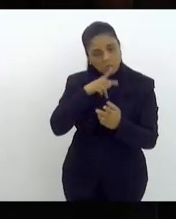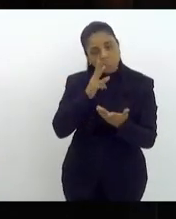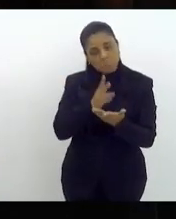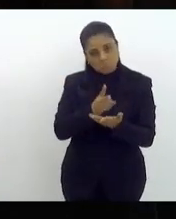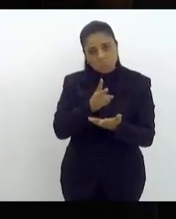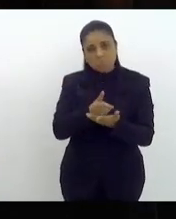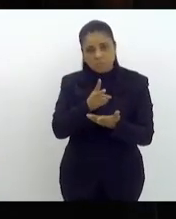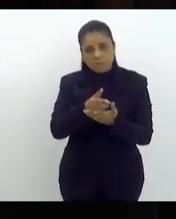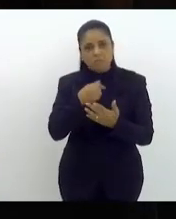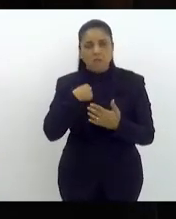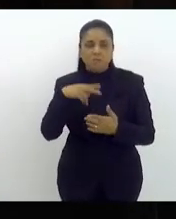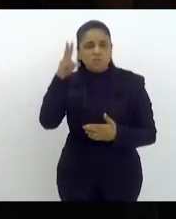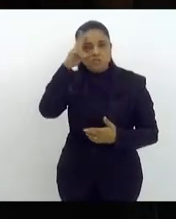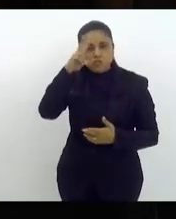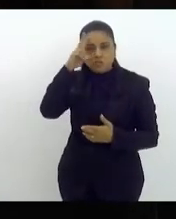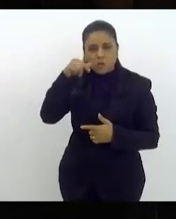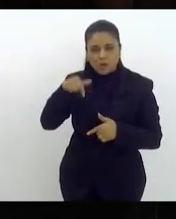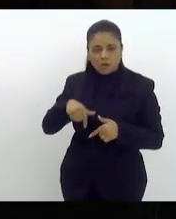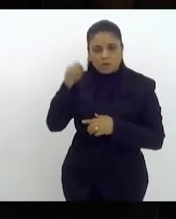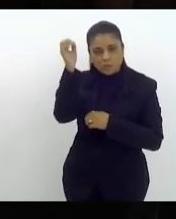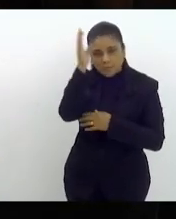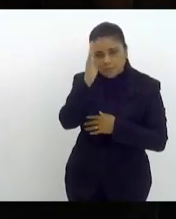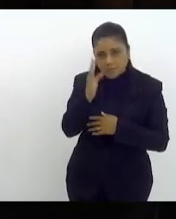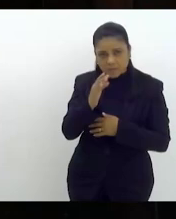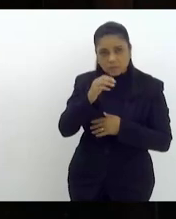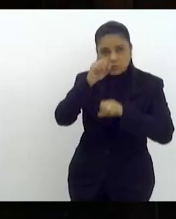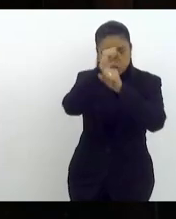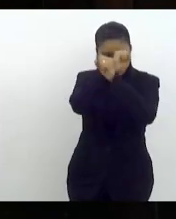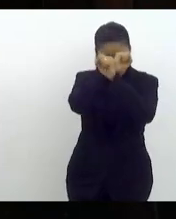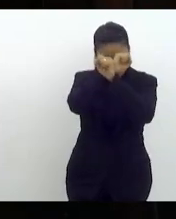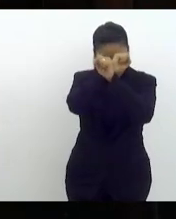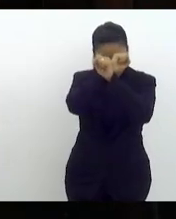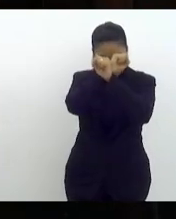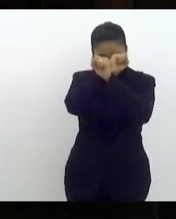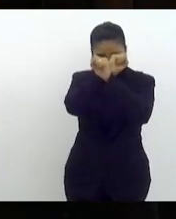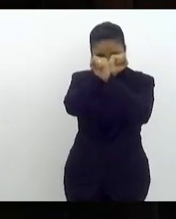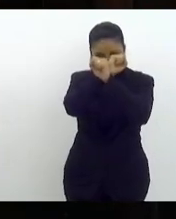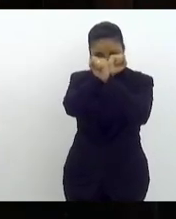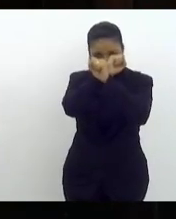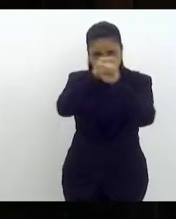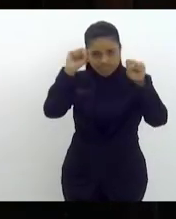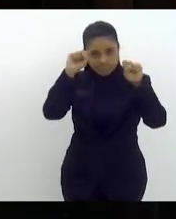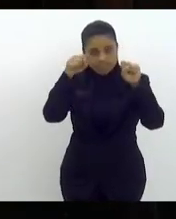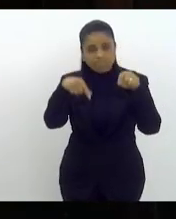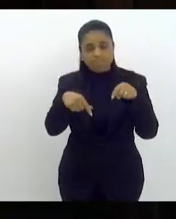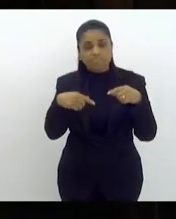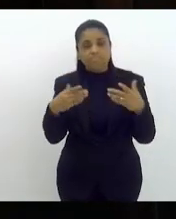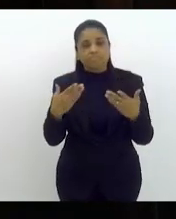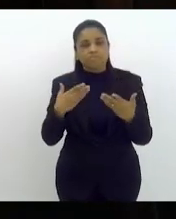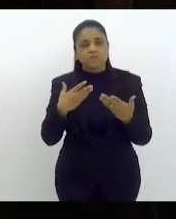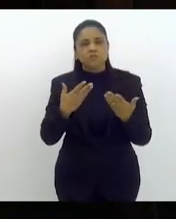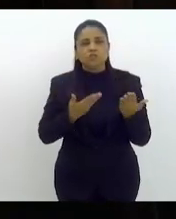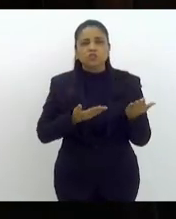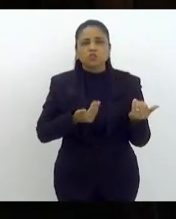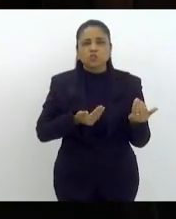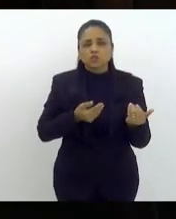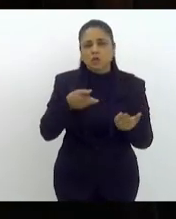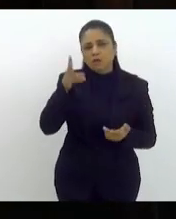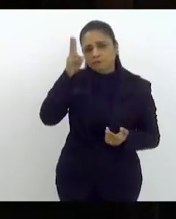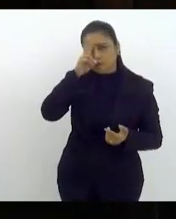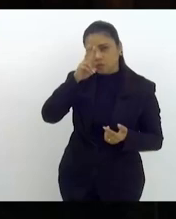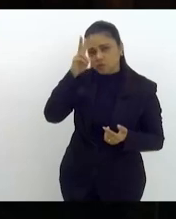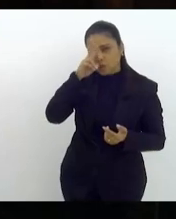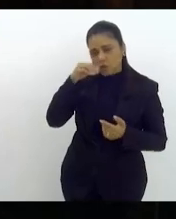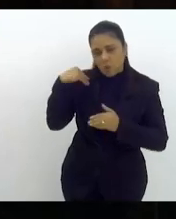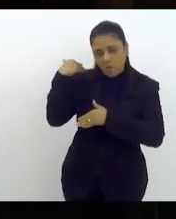aspecto histórico o Brasil tem uma escravatura recente o país tem uma história muito jovem tem